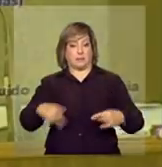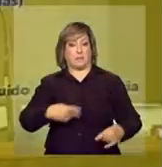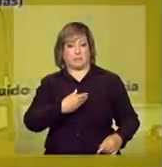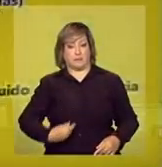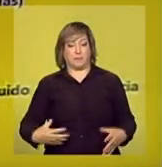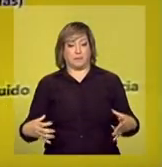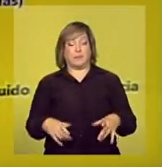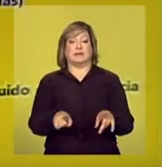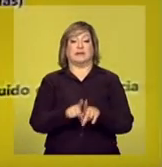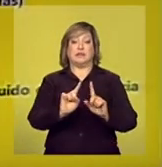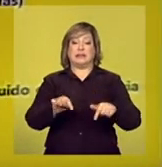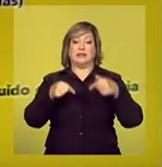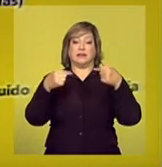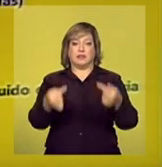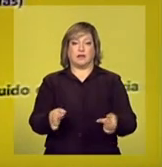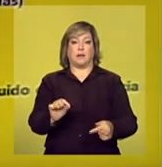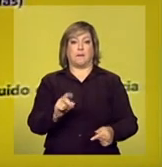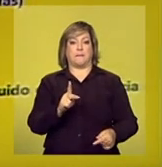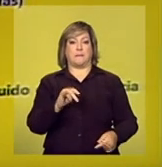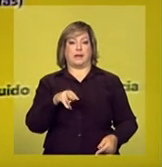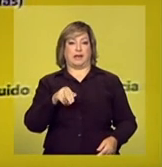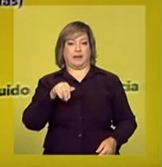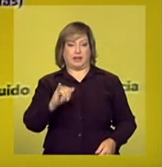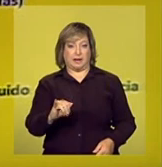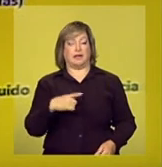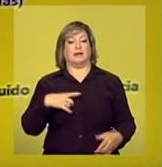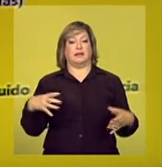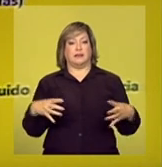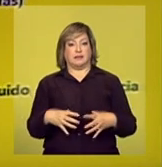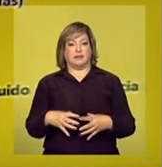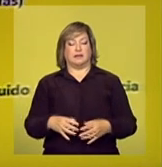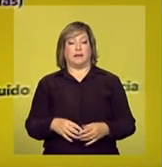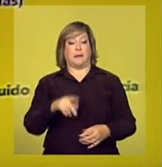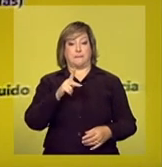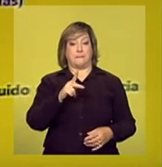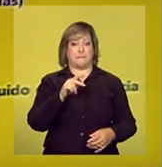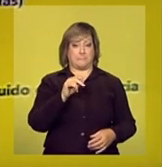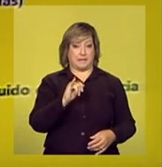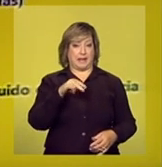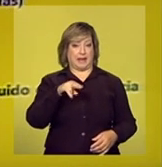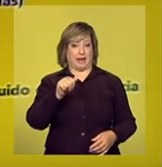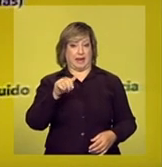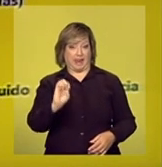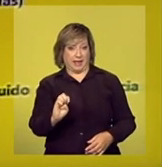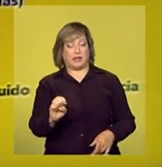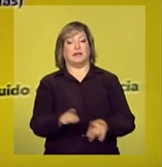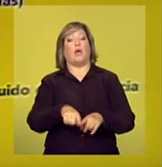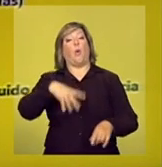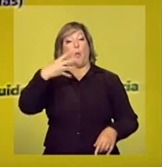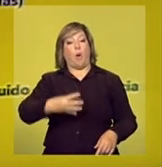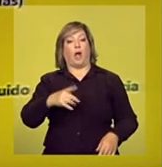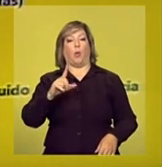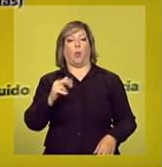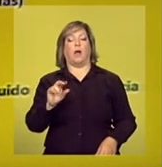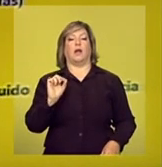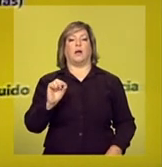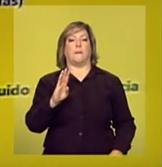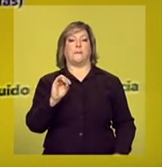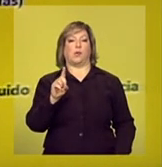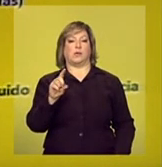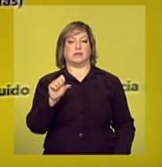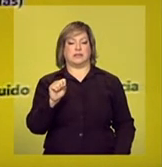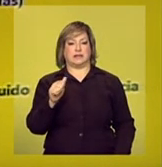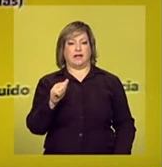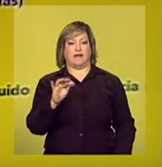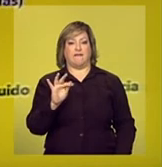depois aparece o PNAE, o Programa Nacional de Alimentação Escolar, e, em quarto lugar, o Bolsa Família. Essa é a ordem